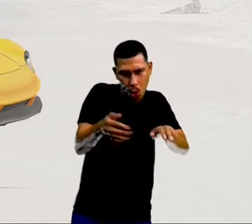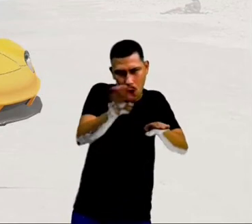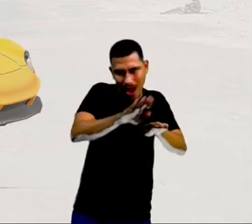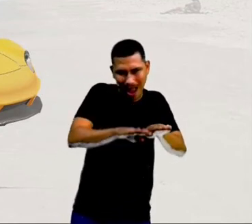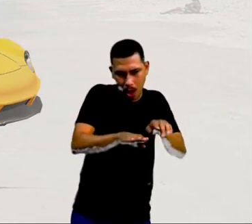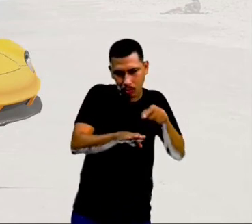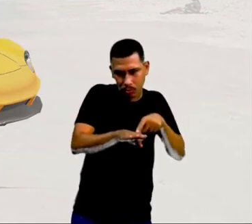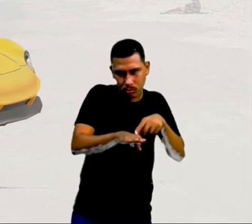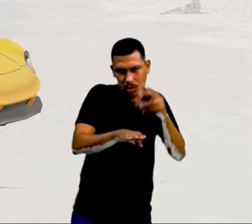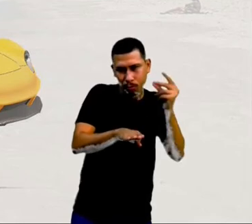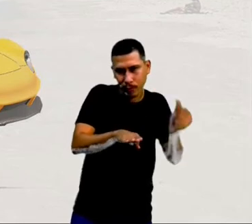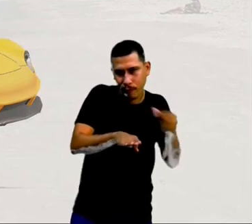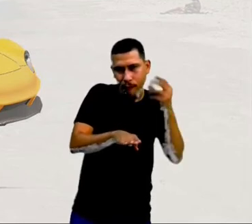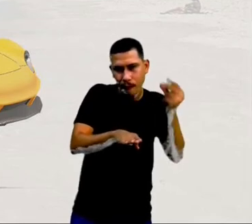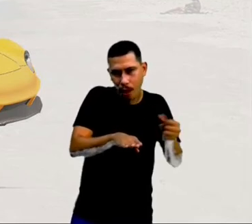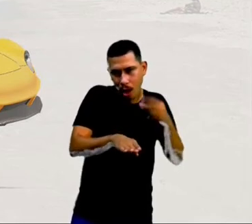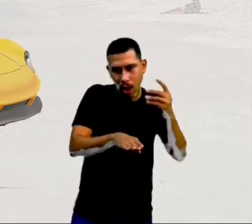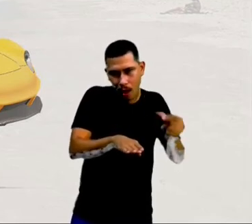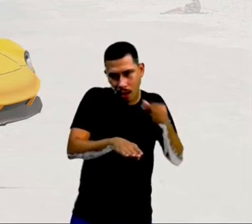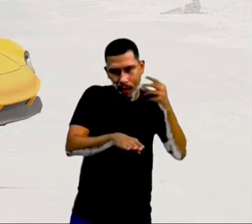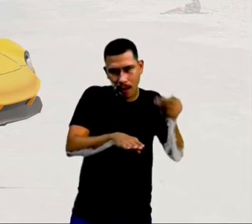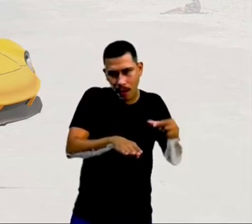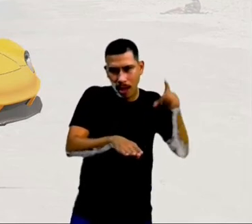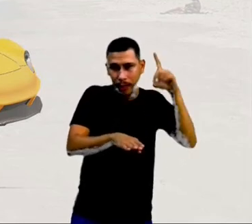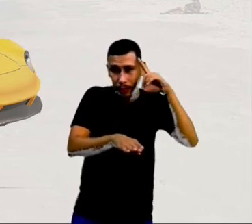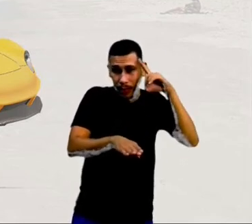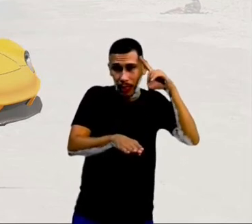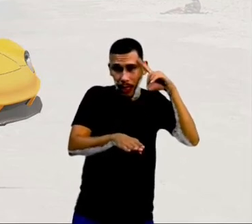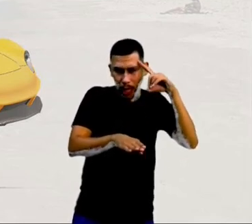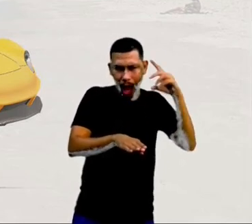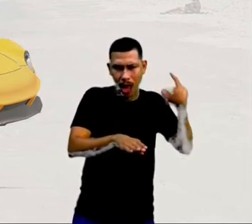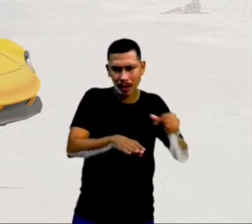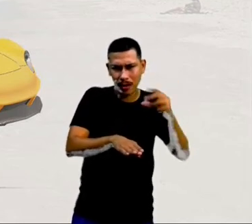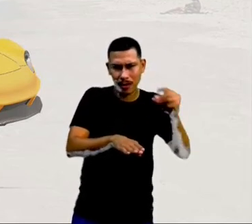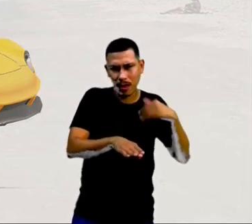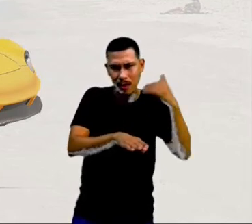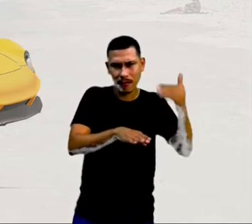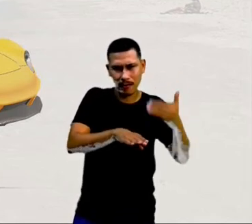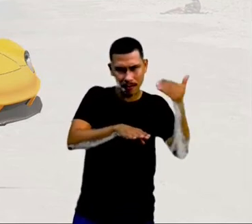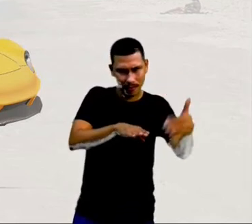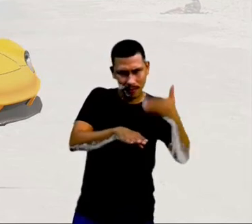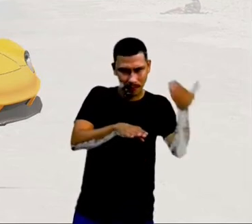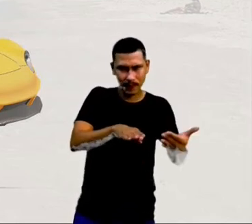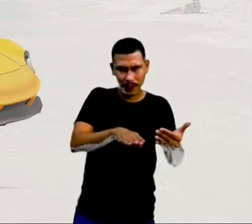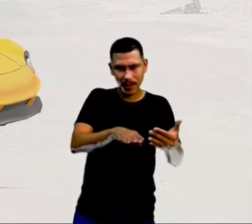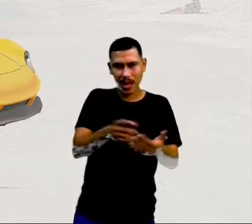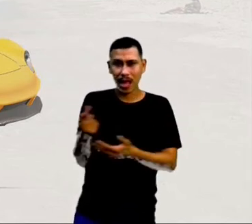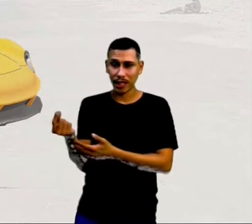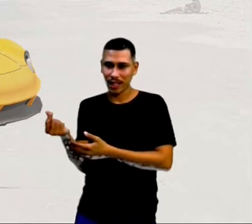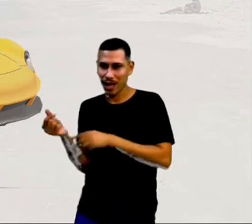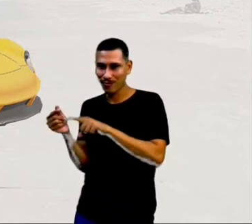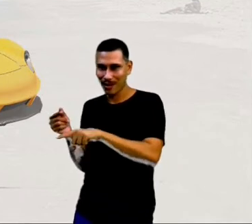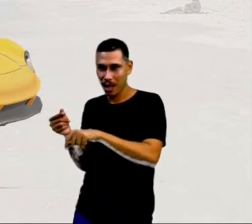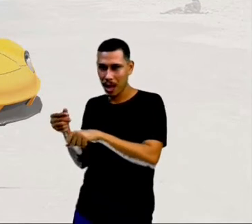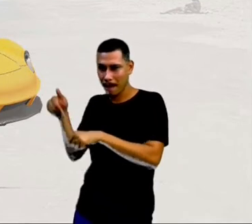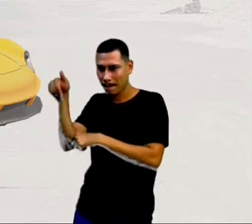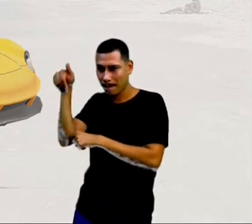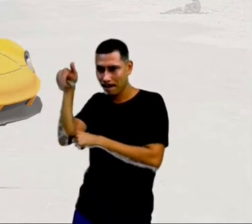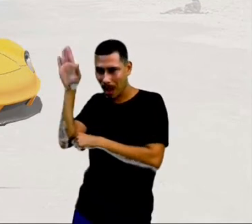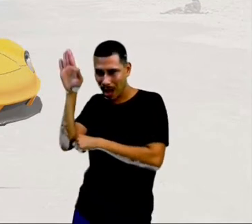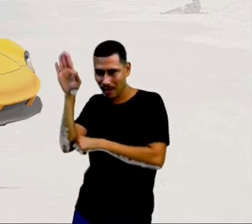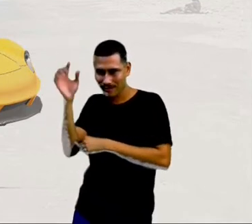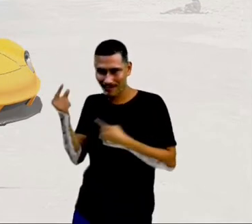mais dias você deixar o carro parado, mais você vai pagar por ele. Então, à medida que uma grandeza